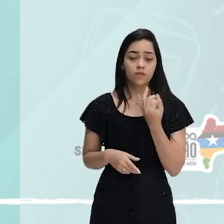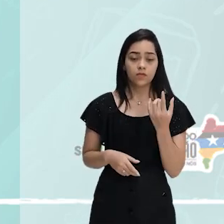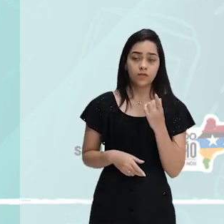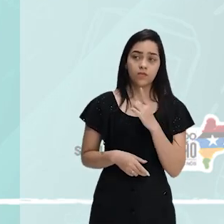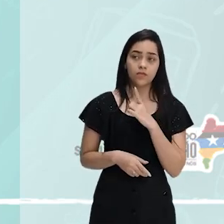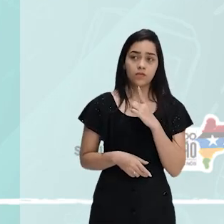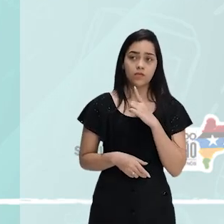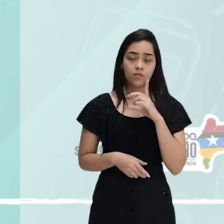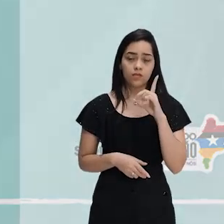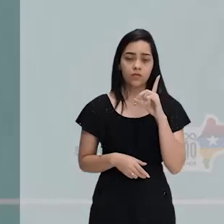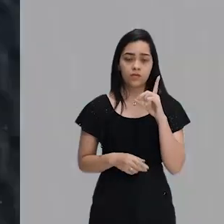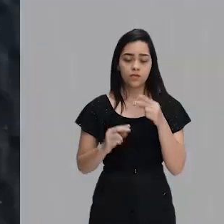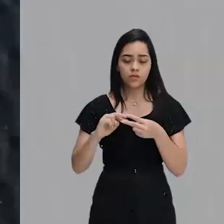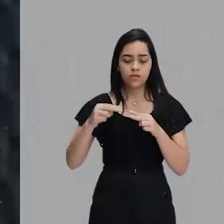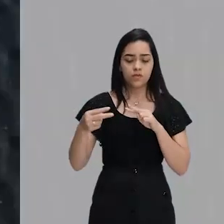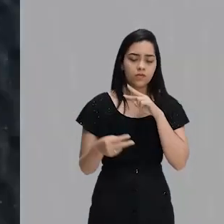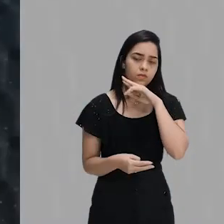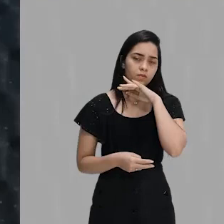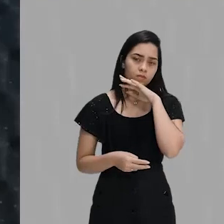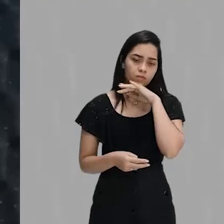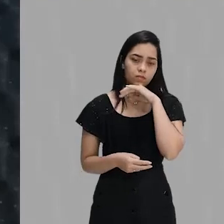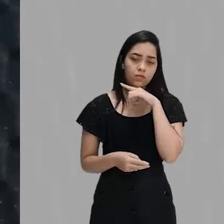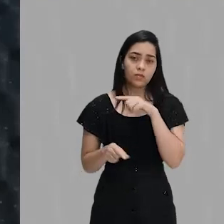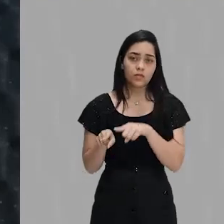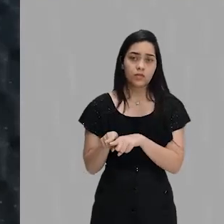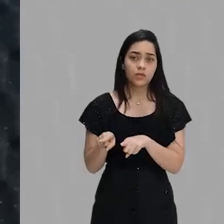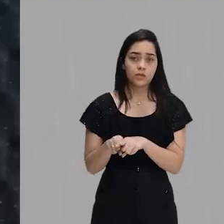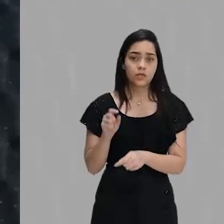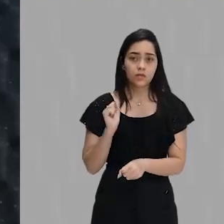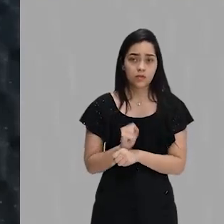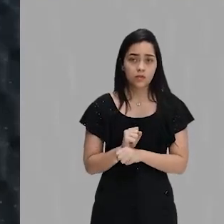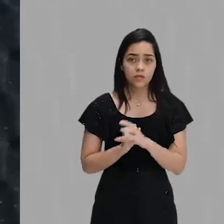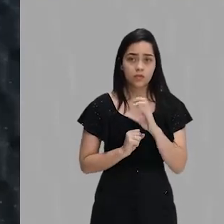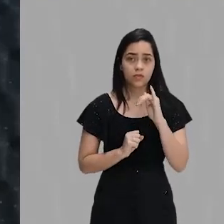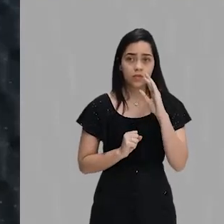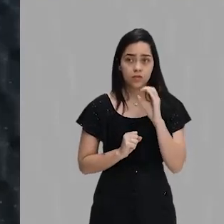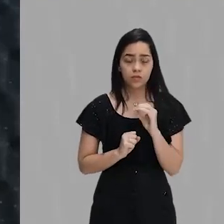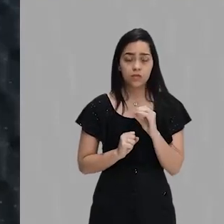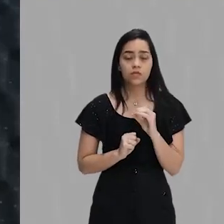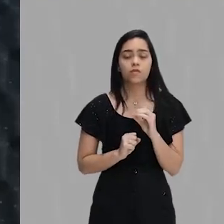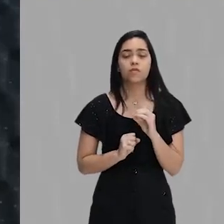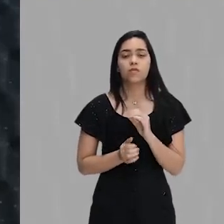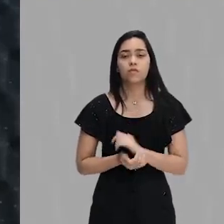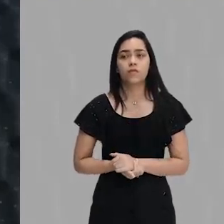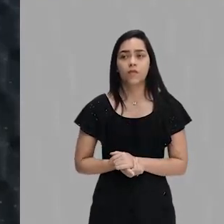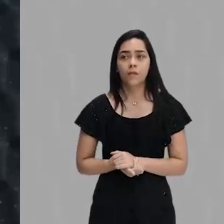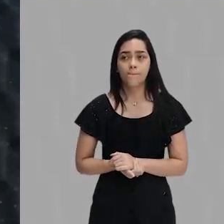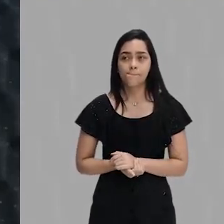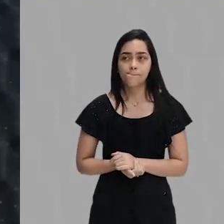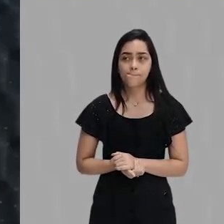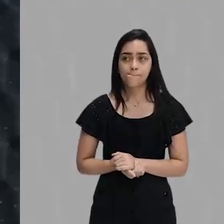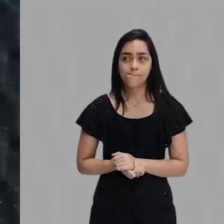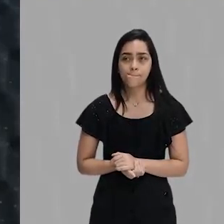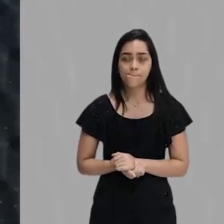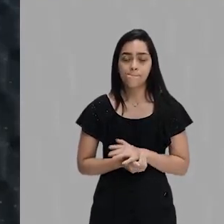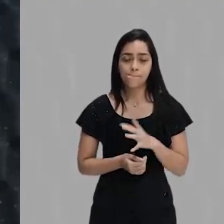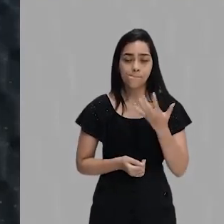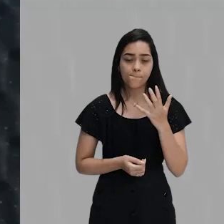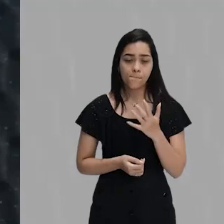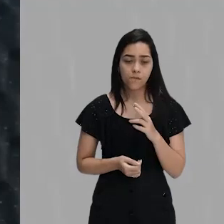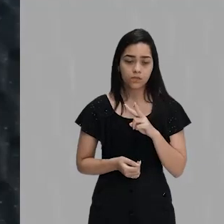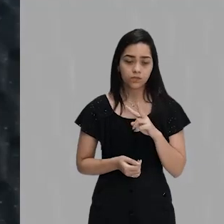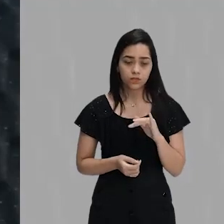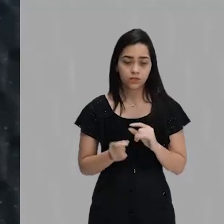quando existe danos no DNA. Ela interrompe o ciclo e ativa a apoptose. E isso vai